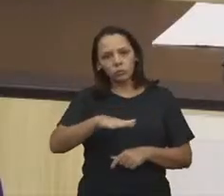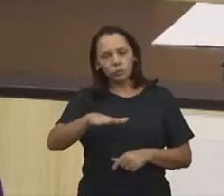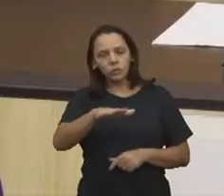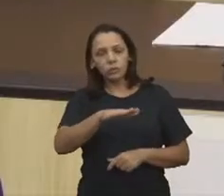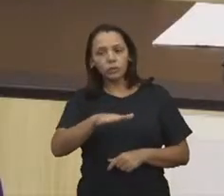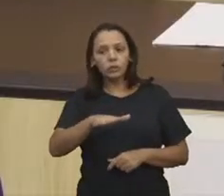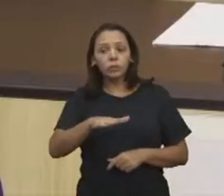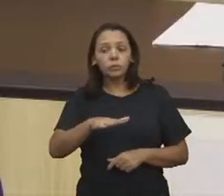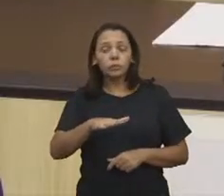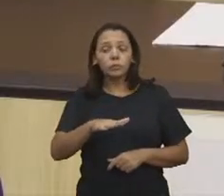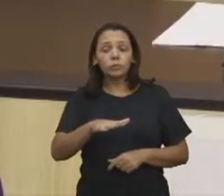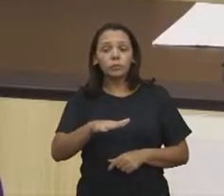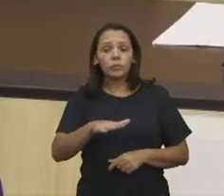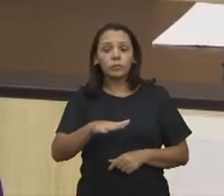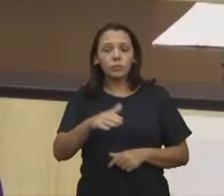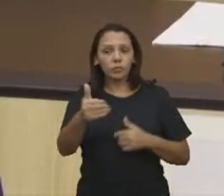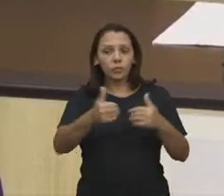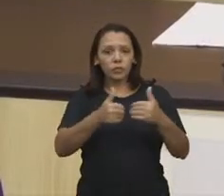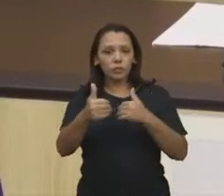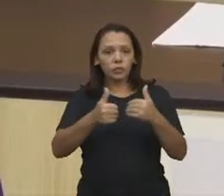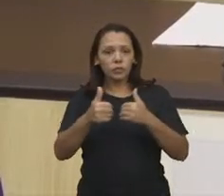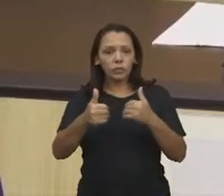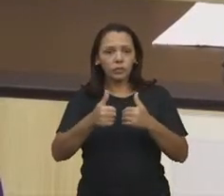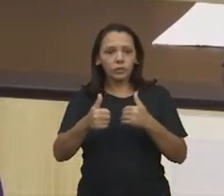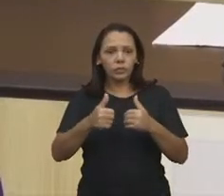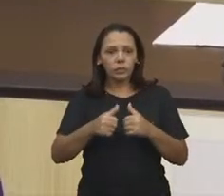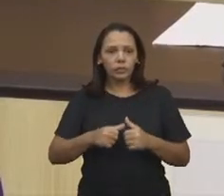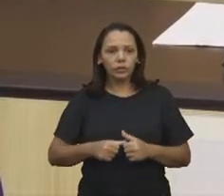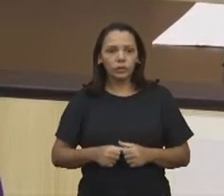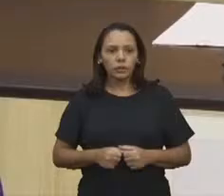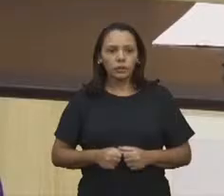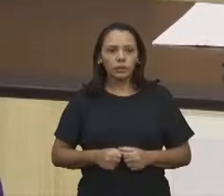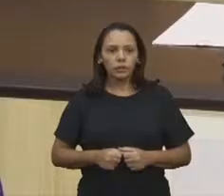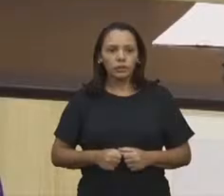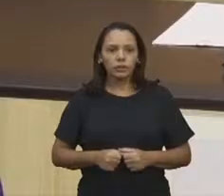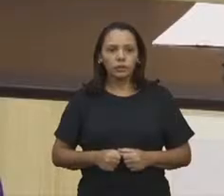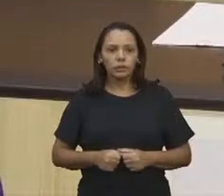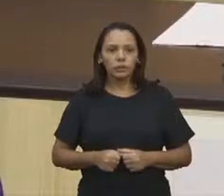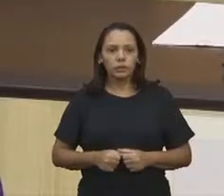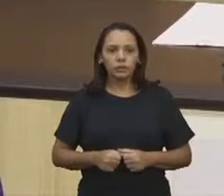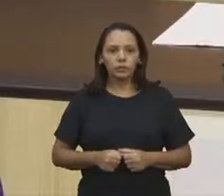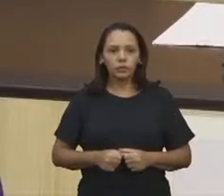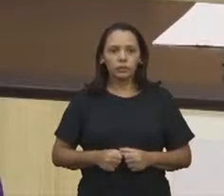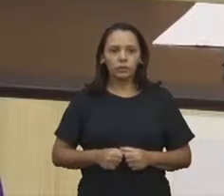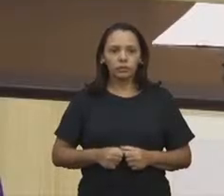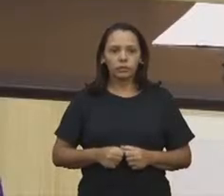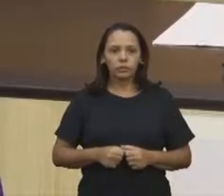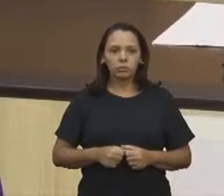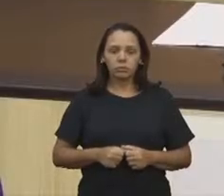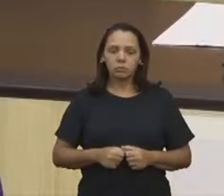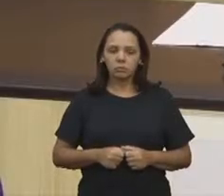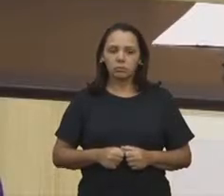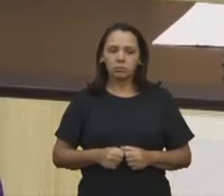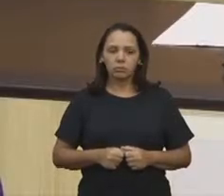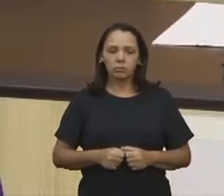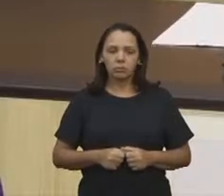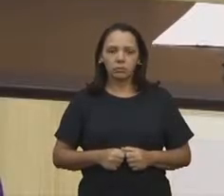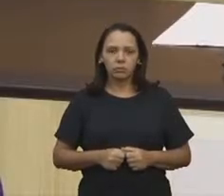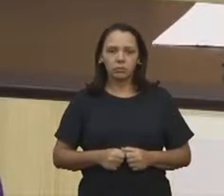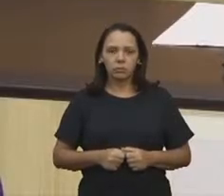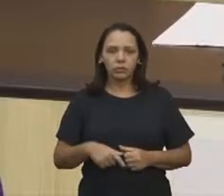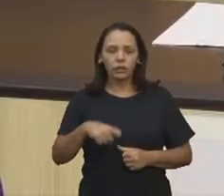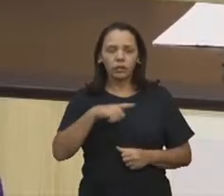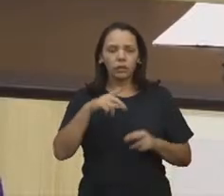uma dificuldade muito grande. Né? Quando fez a rota de caminhão aqui na nossa cidade, eles foram muito prejudicados. Né? Depois a gente teve